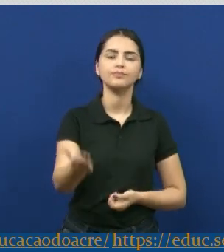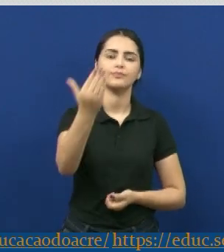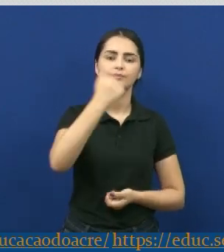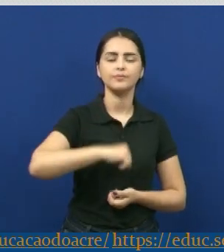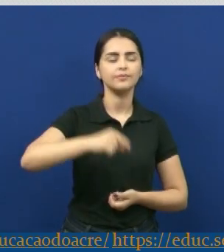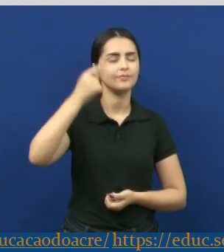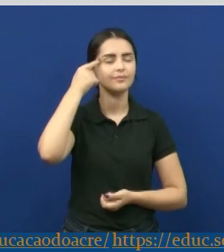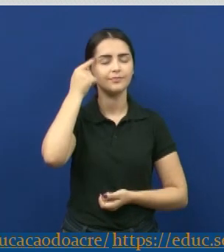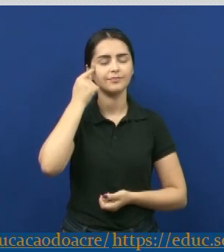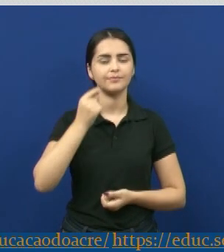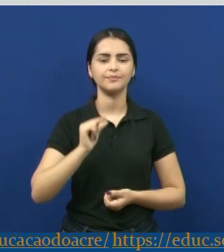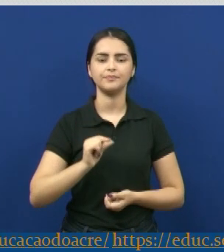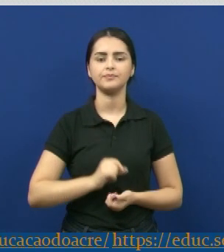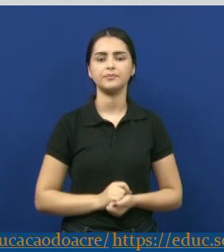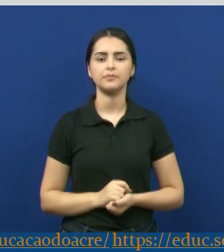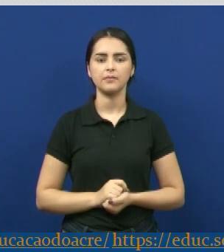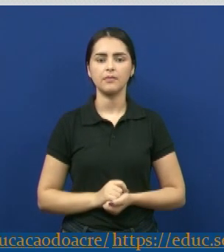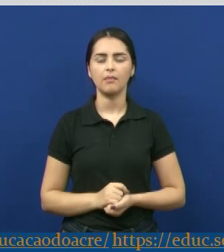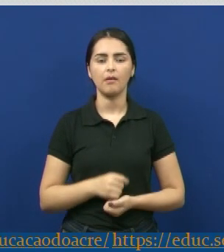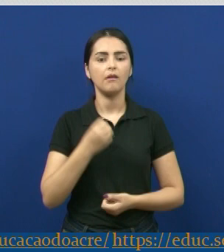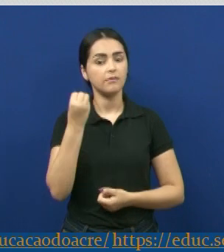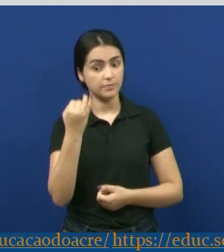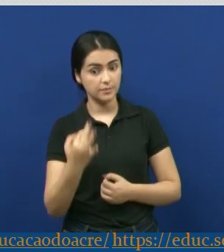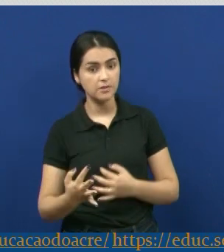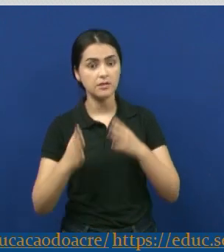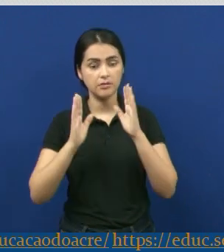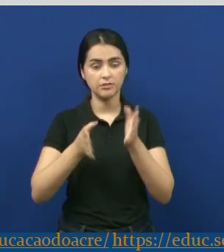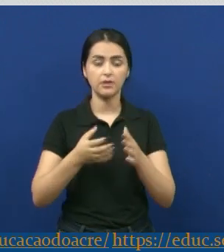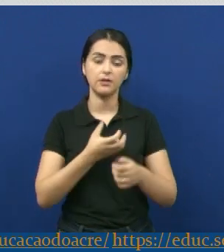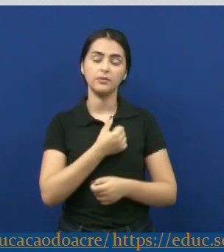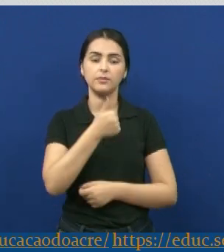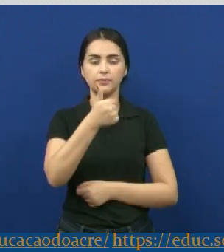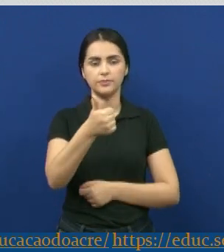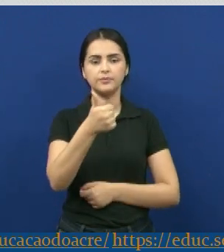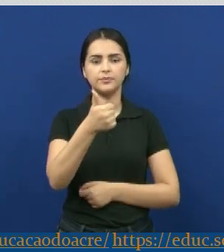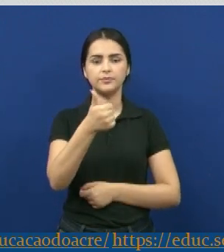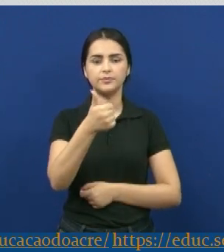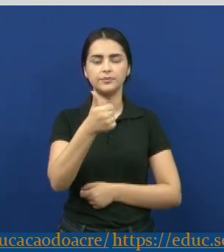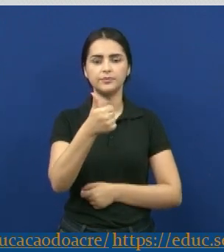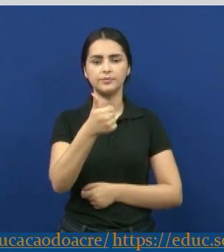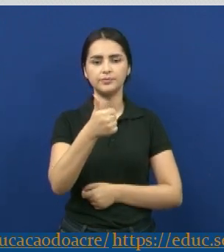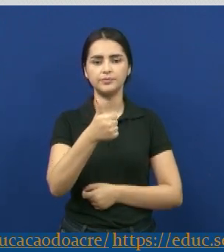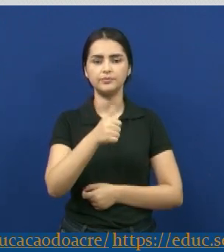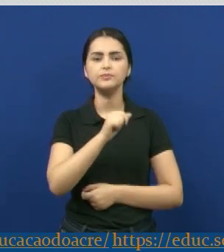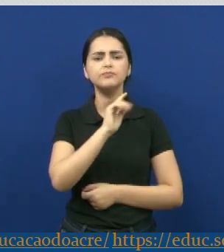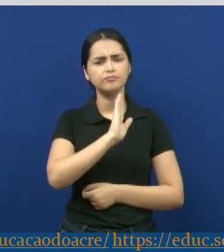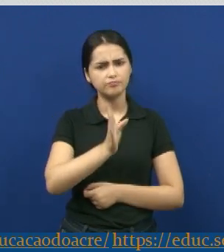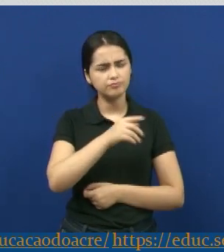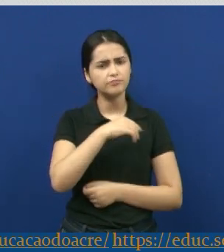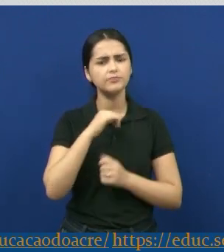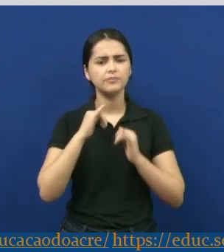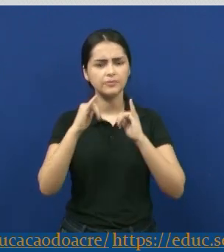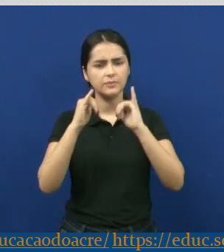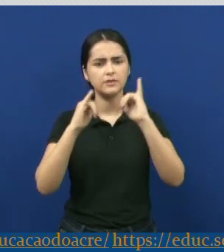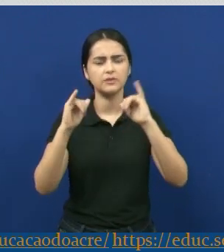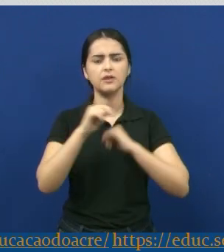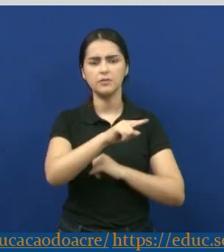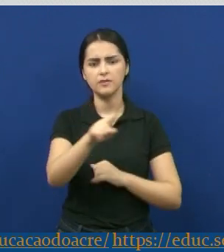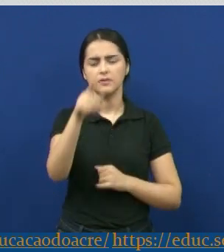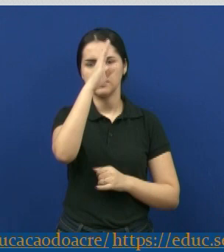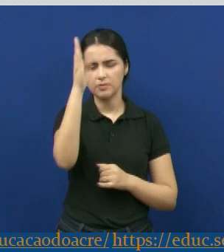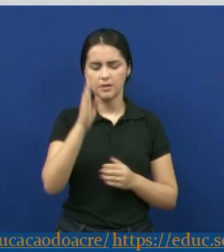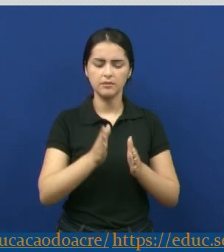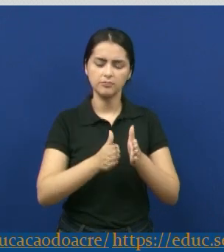lá, pensar um pouquinho. Eu falei para vocês, questão 1. Eu falei para vocês sobre essa fase do Brasil,